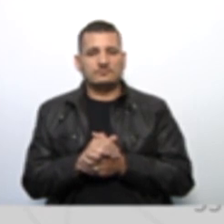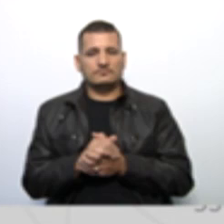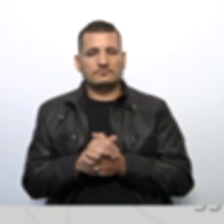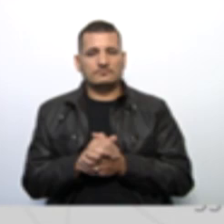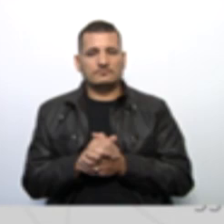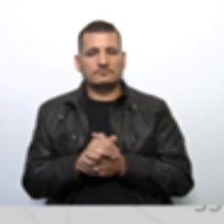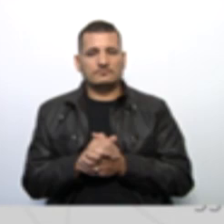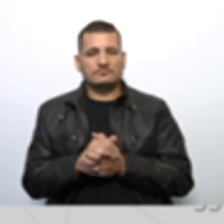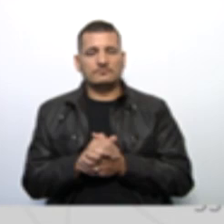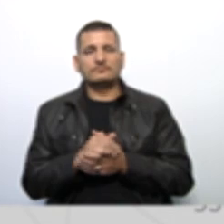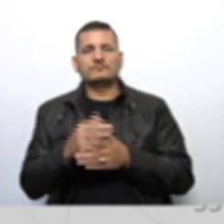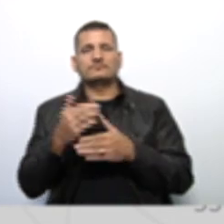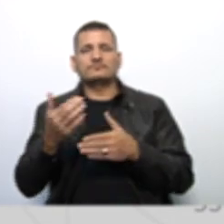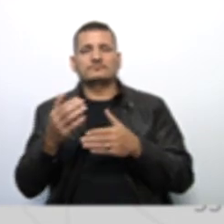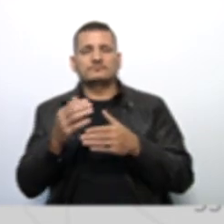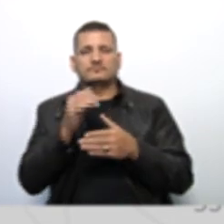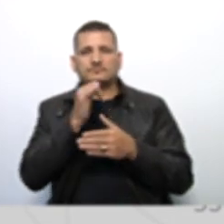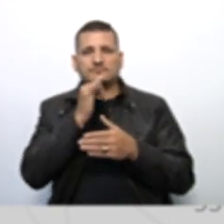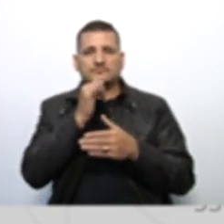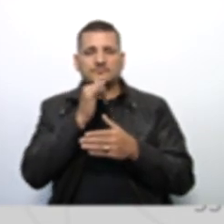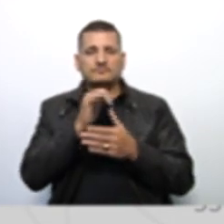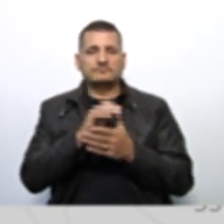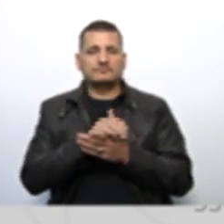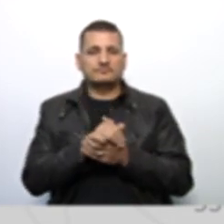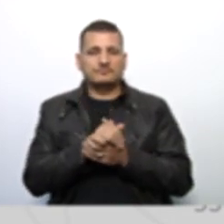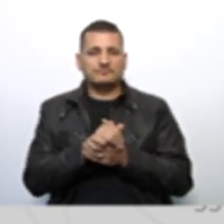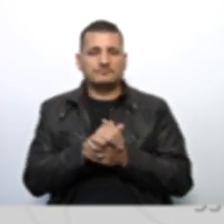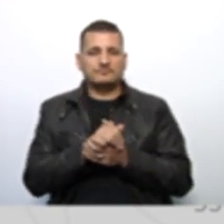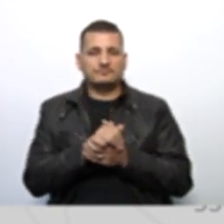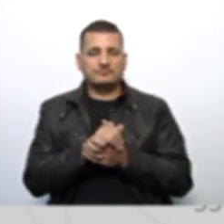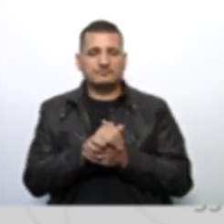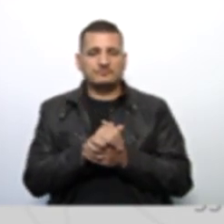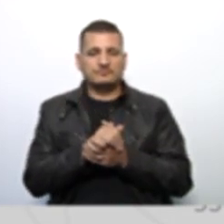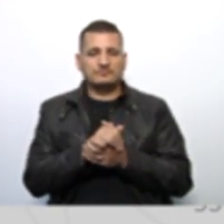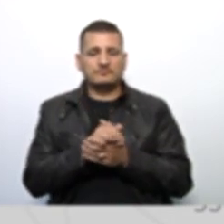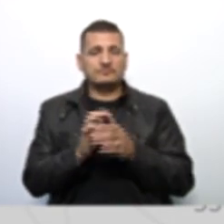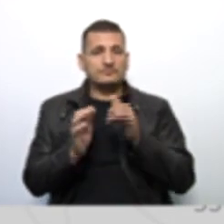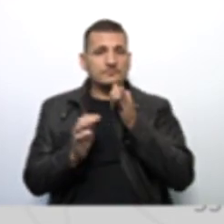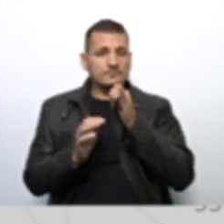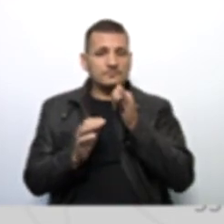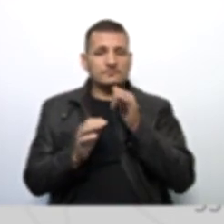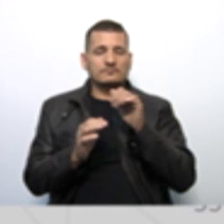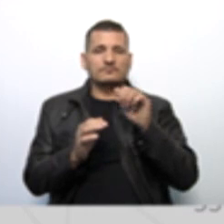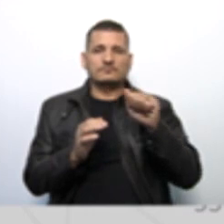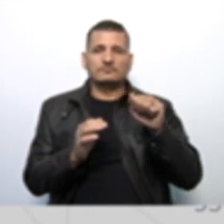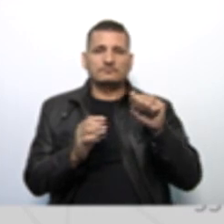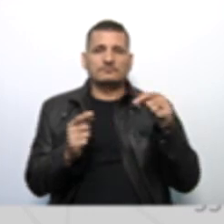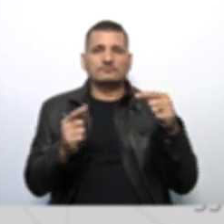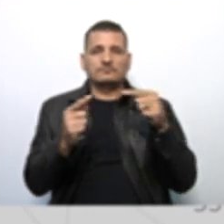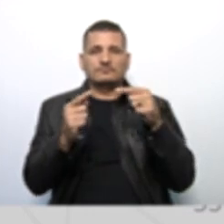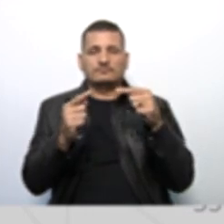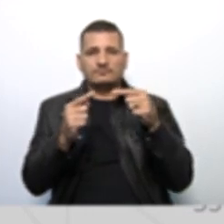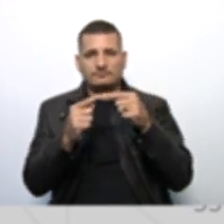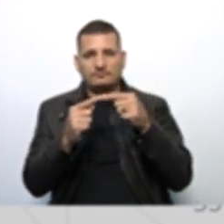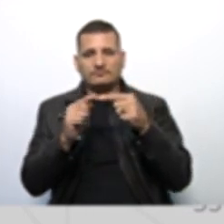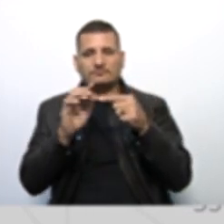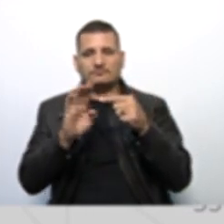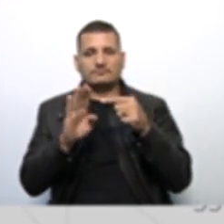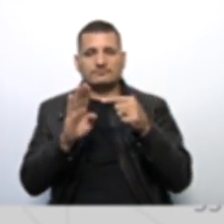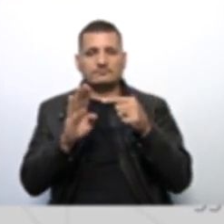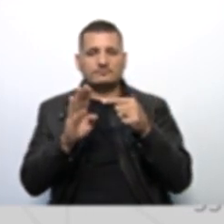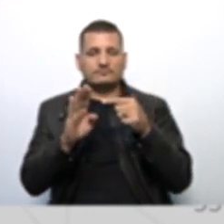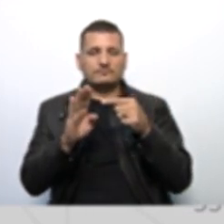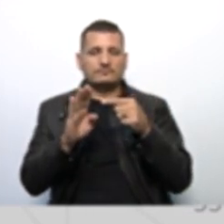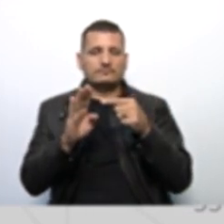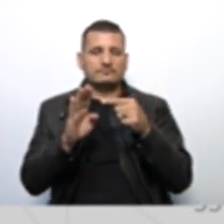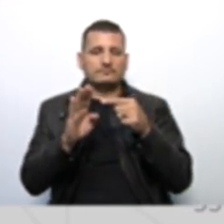falar o seguinte: se uma está ligada à outra, vou até colocar o desenho para